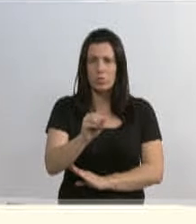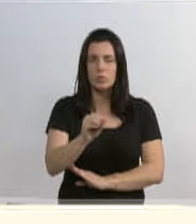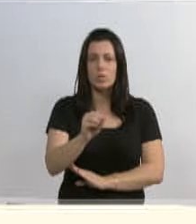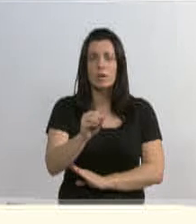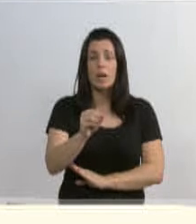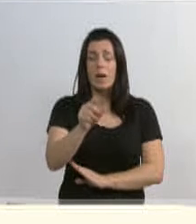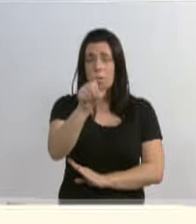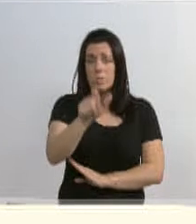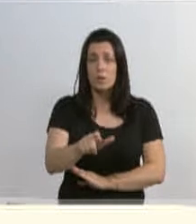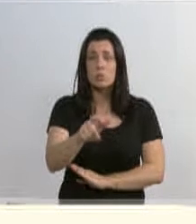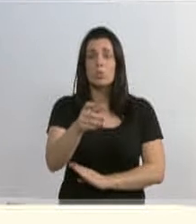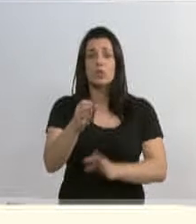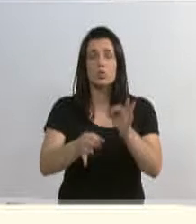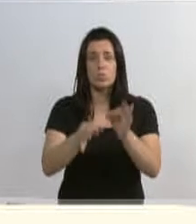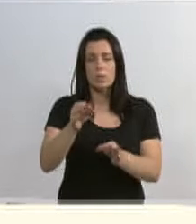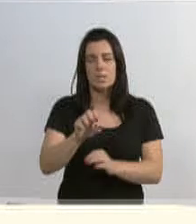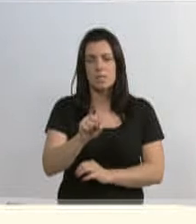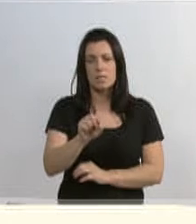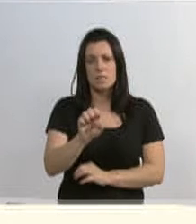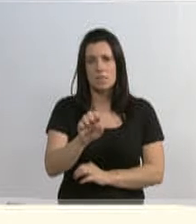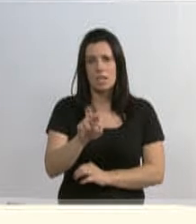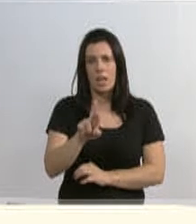Moro.